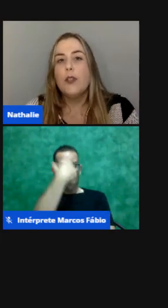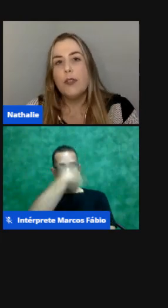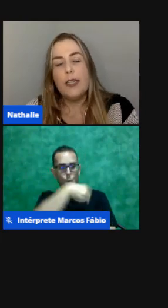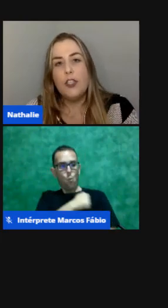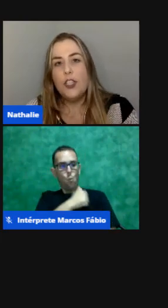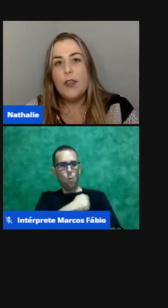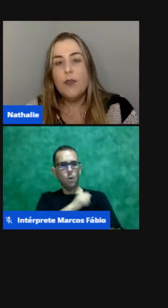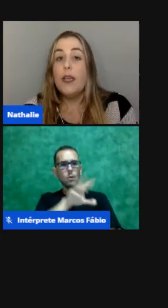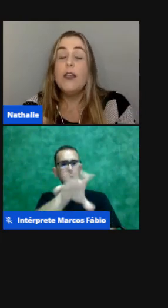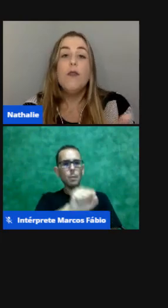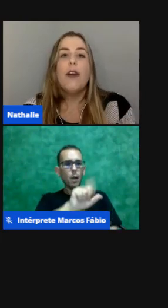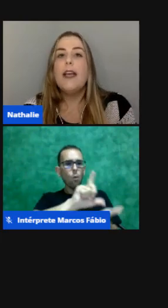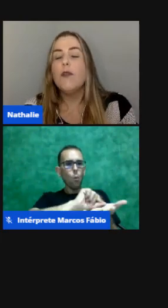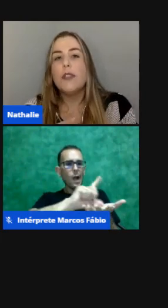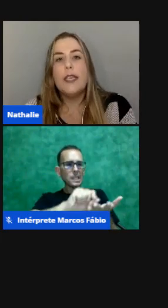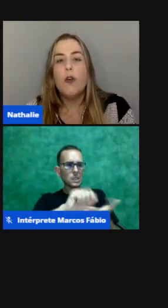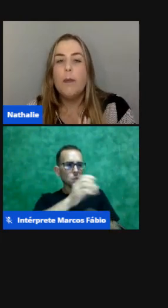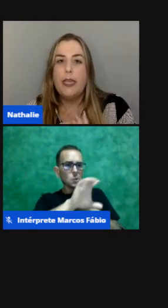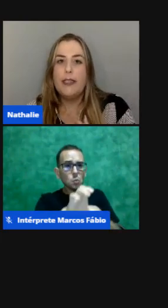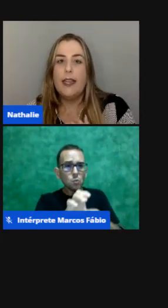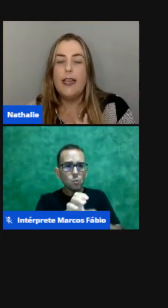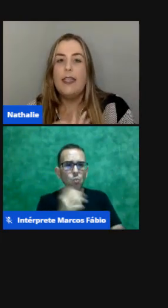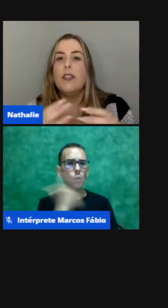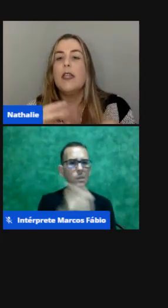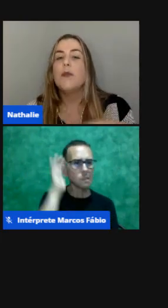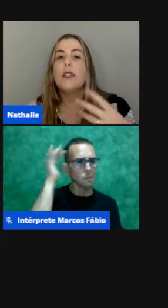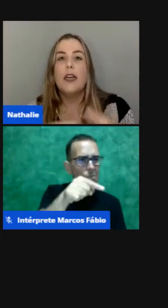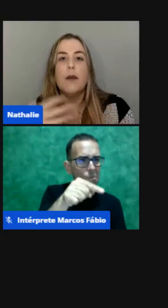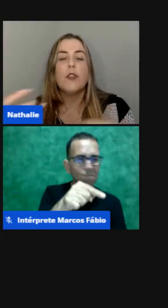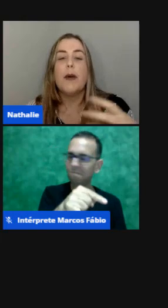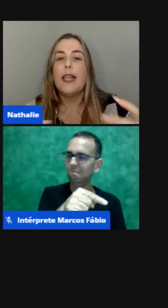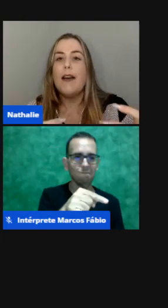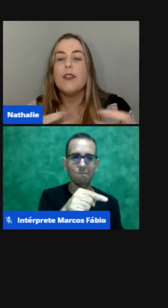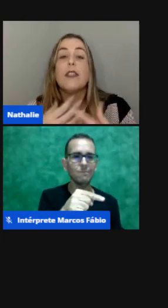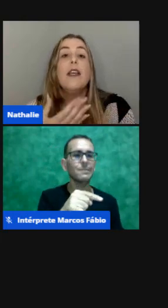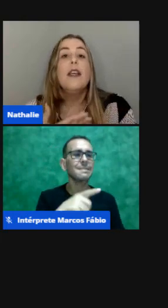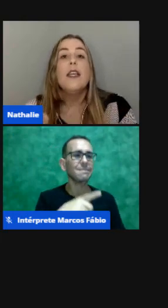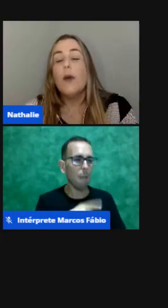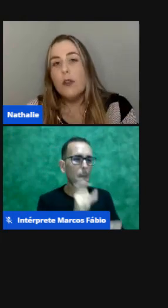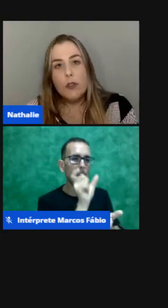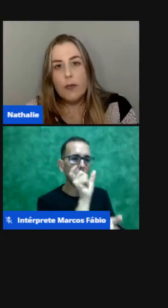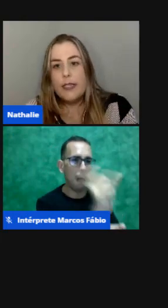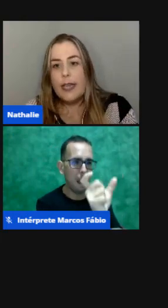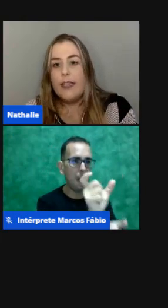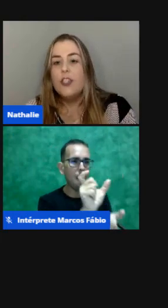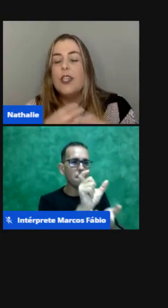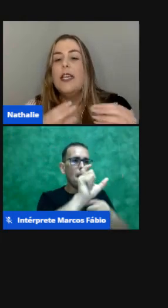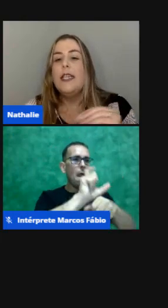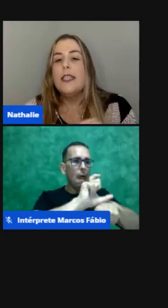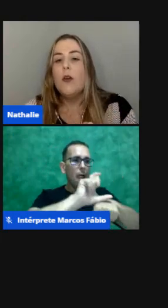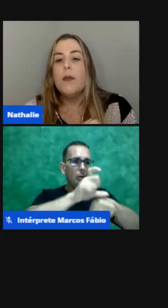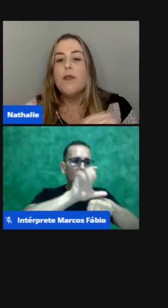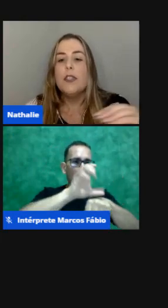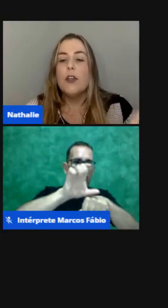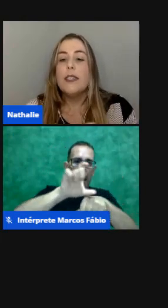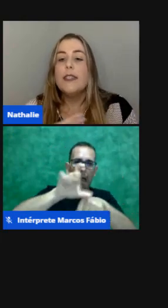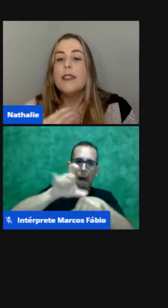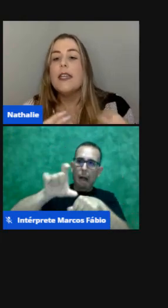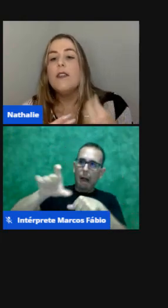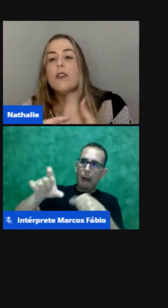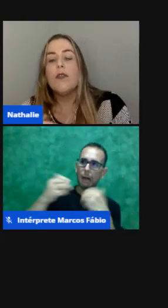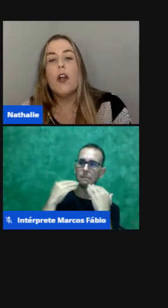um artigo científico, ele não vai conseguir compreender. Ali nós temos termos, palavras que o aluno não entende. Então, o